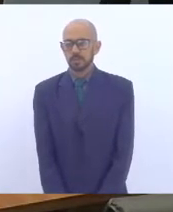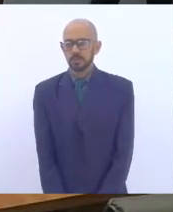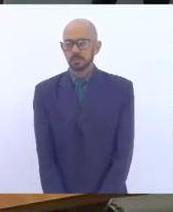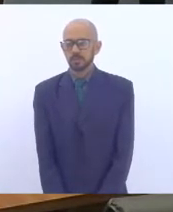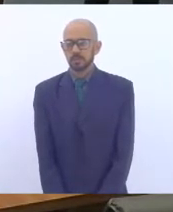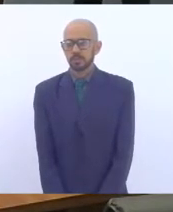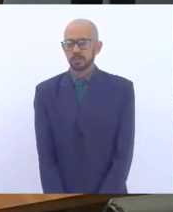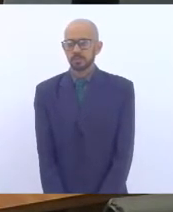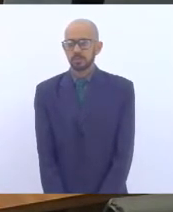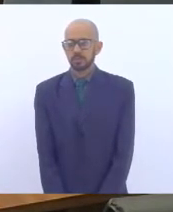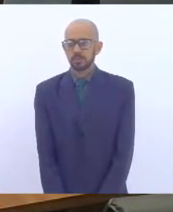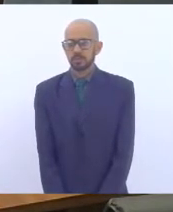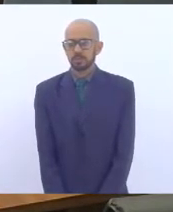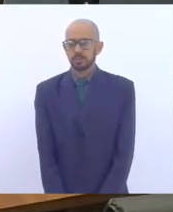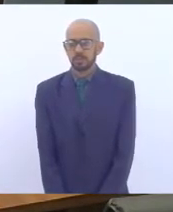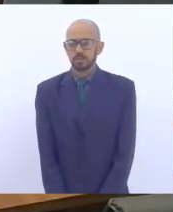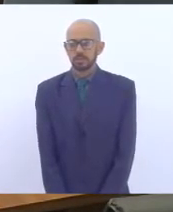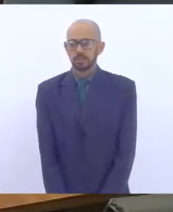o